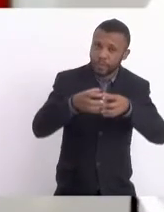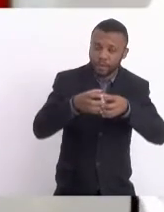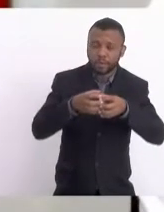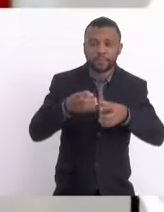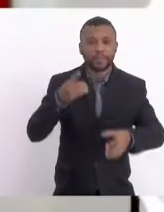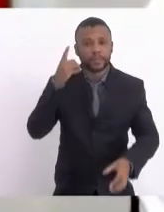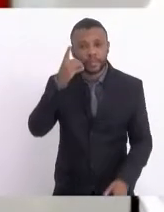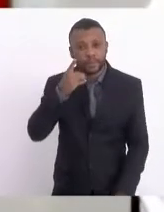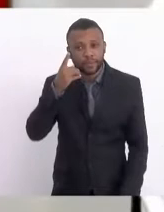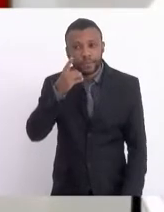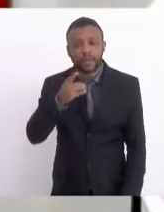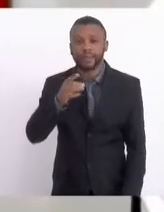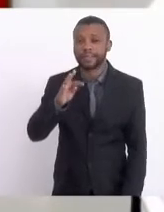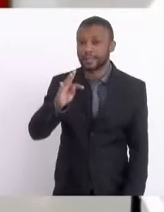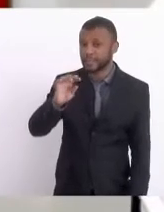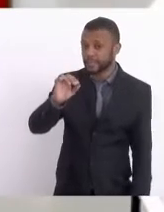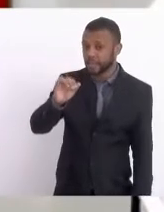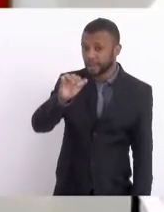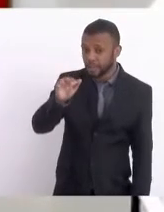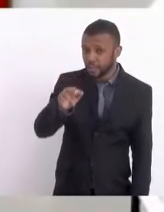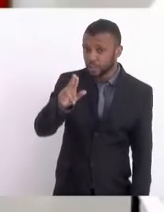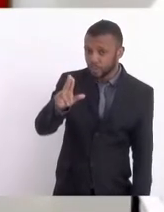Deputada Tia Ju, favorável.